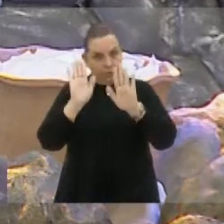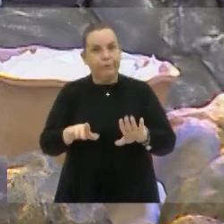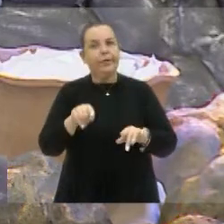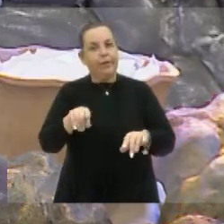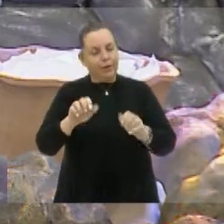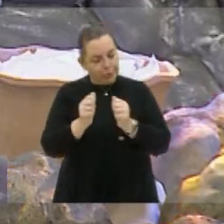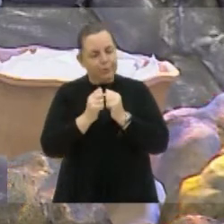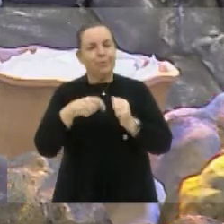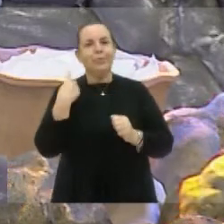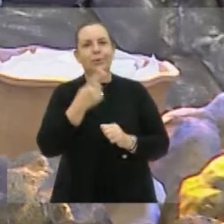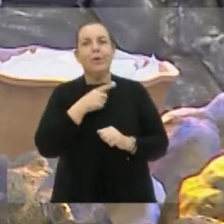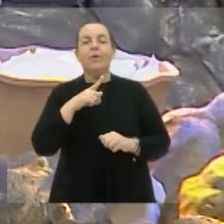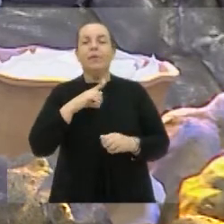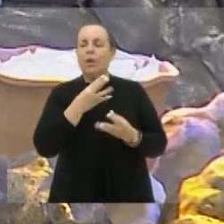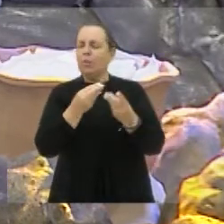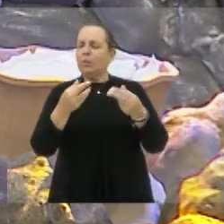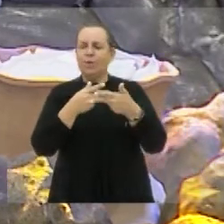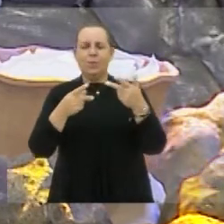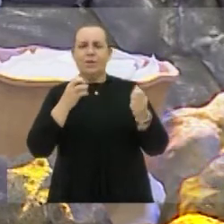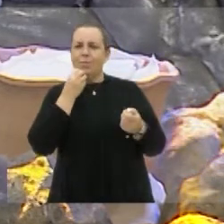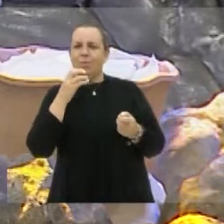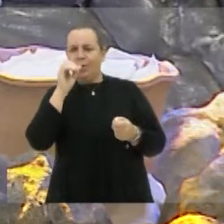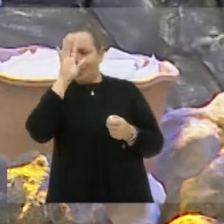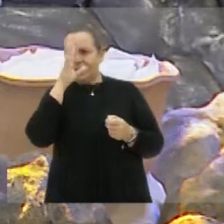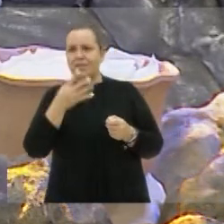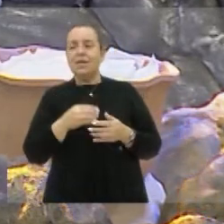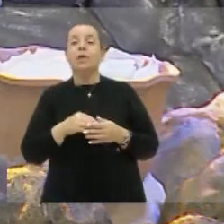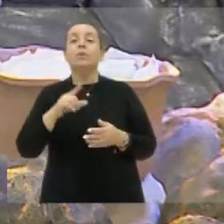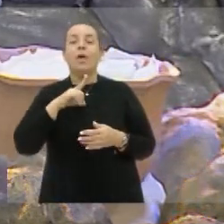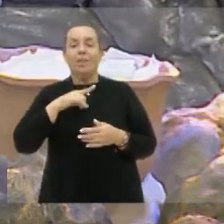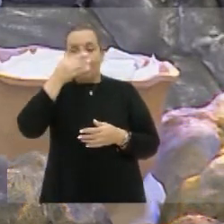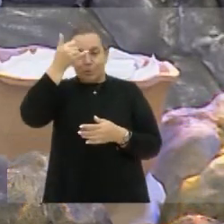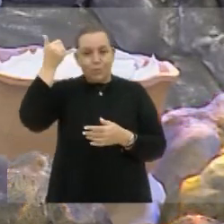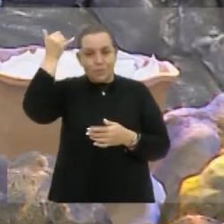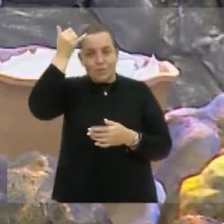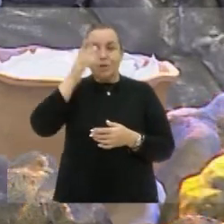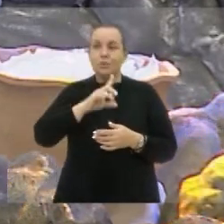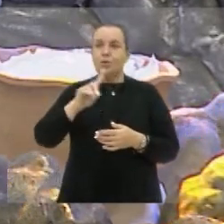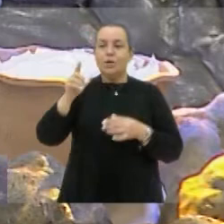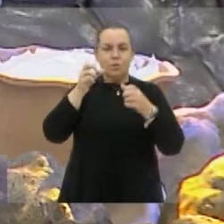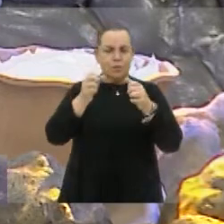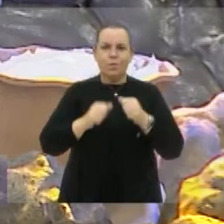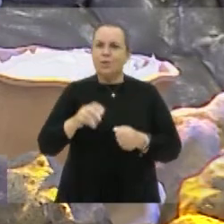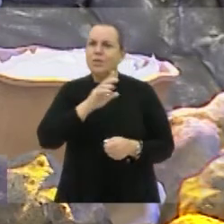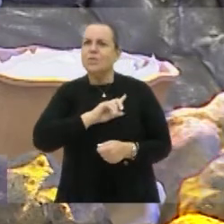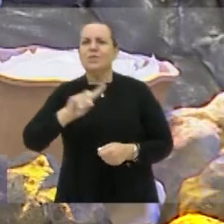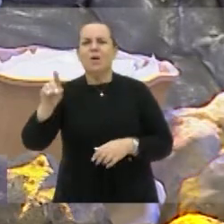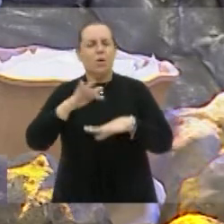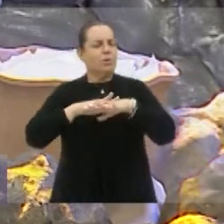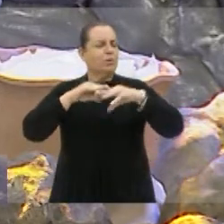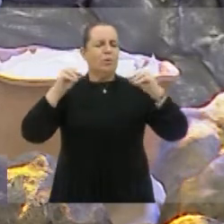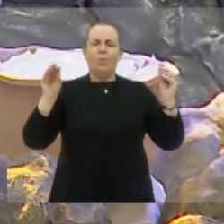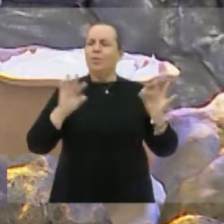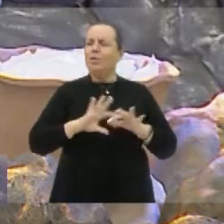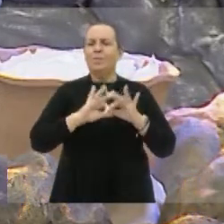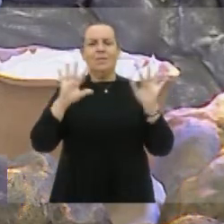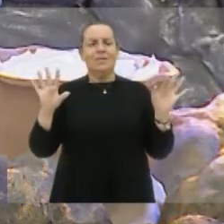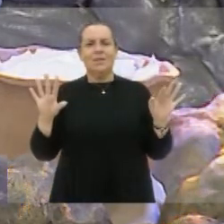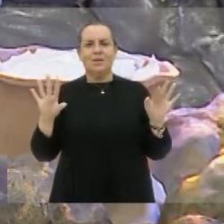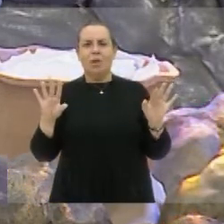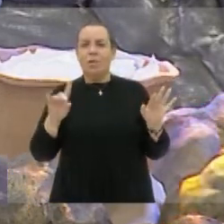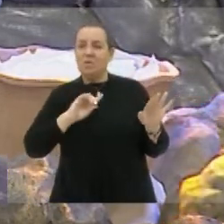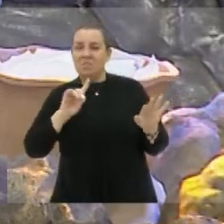conosco, tem muita coisa boa. Tem unção de Deus, tem poder de Deus, tem graça de Deus, tem cura e libertação. Não permita